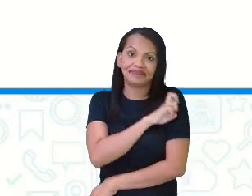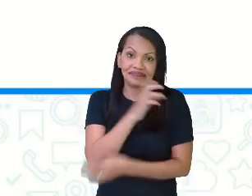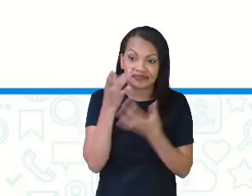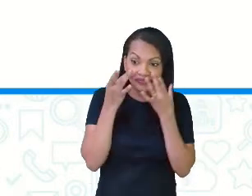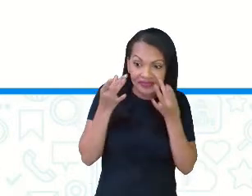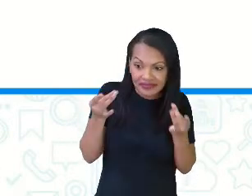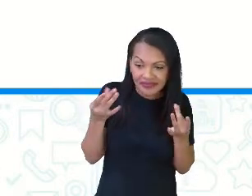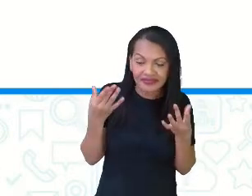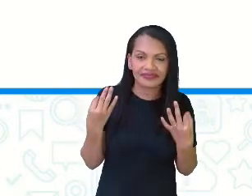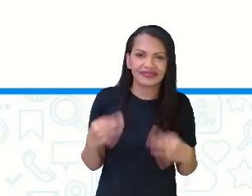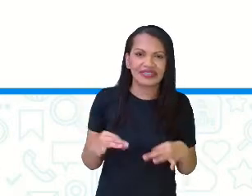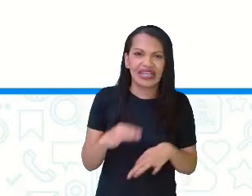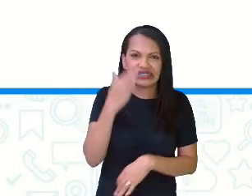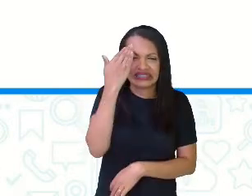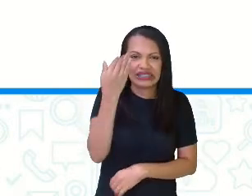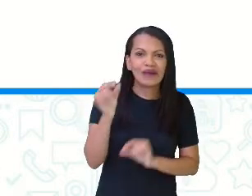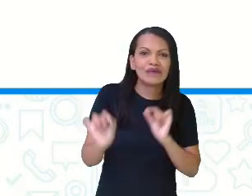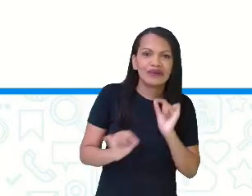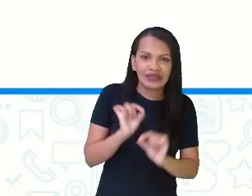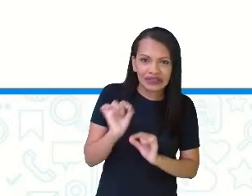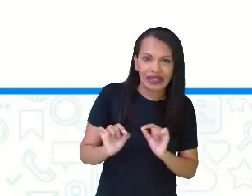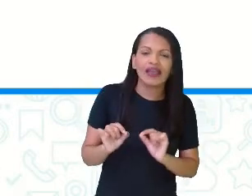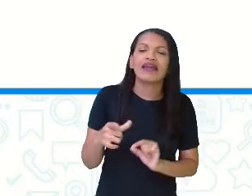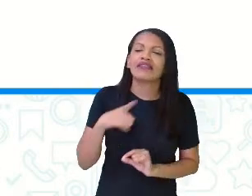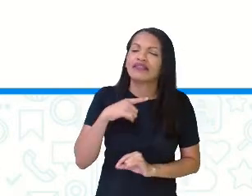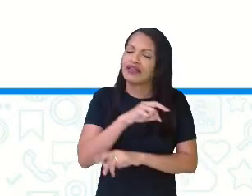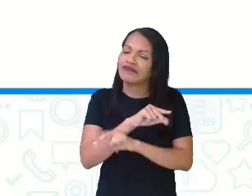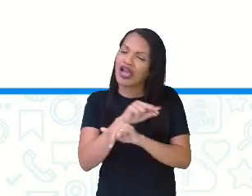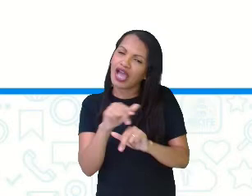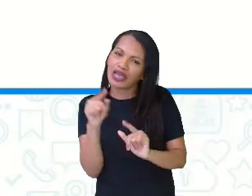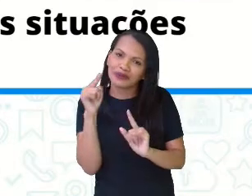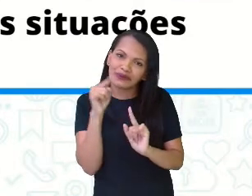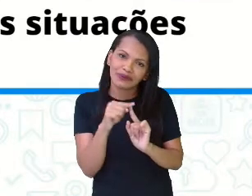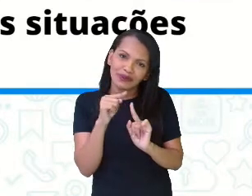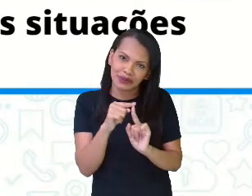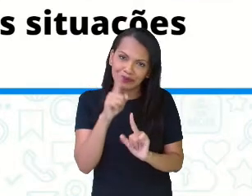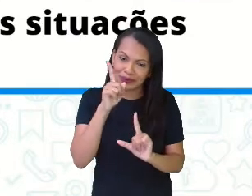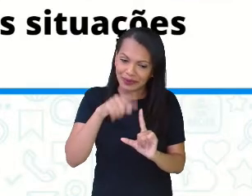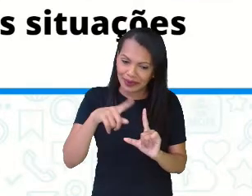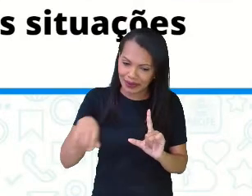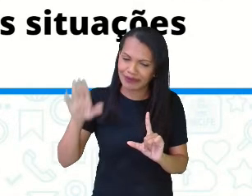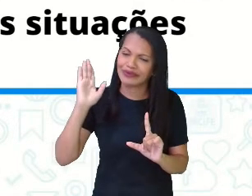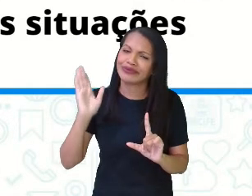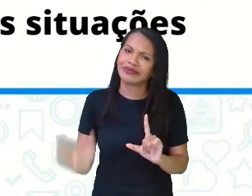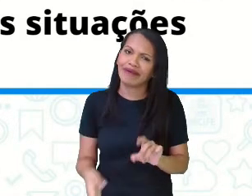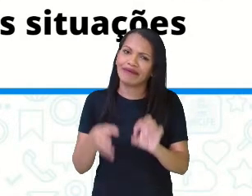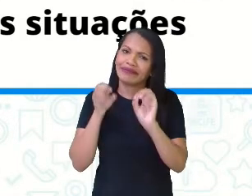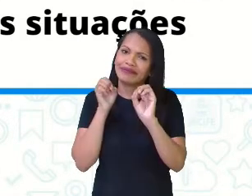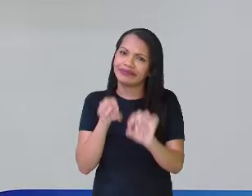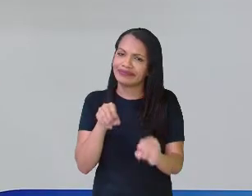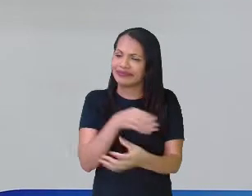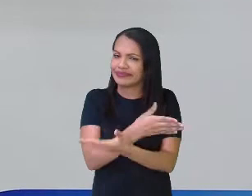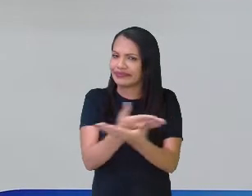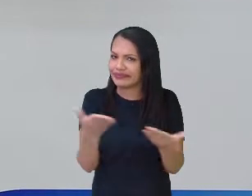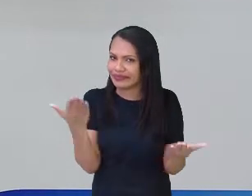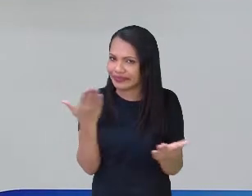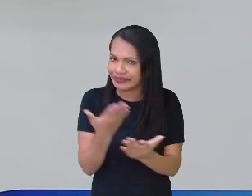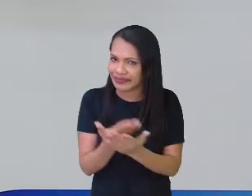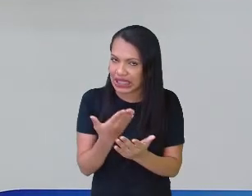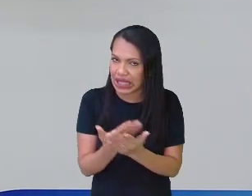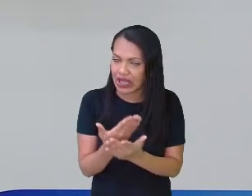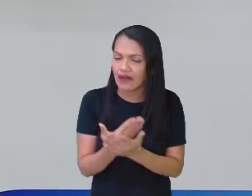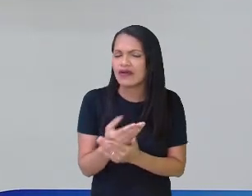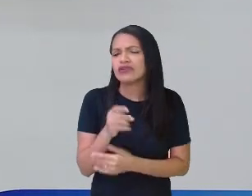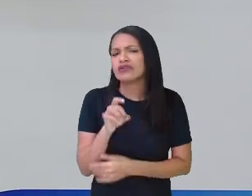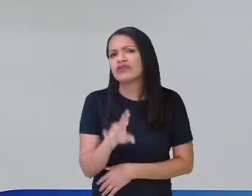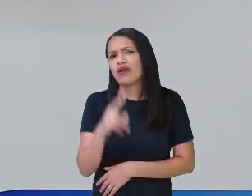atento e saiba que existem diversos tipos de gráficos, certo? Eu já dei essa aula, né? Eu só estou dando uma